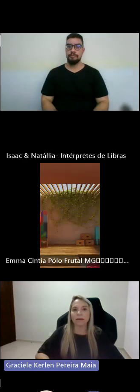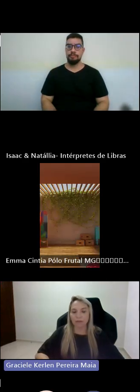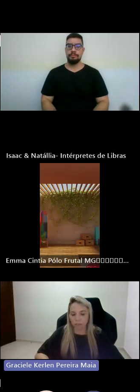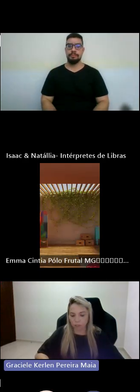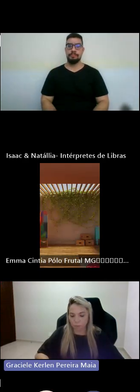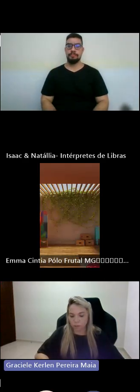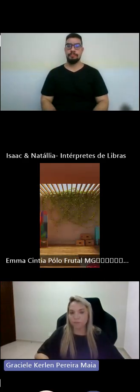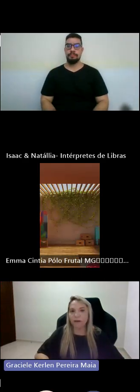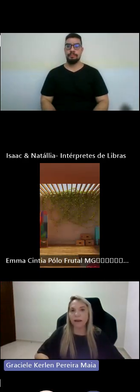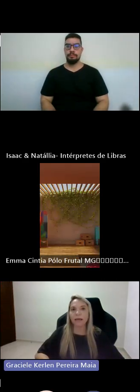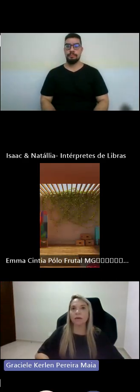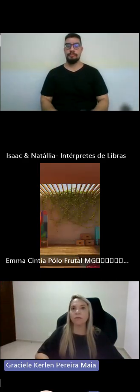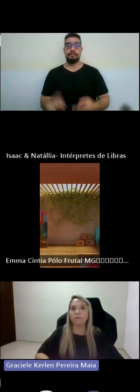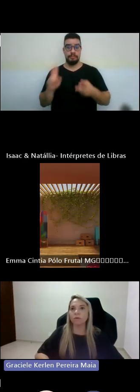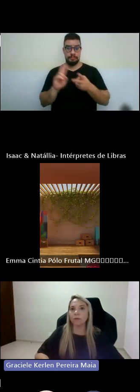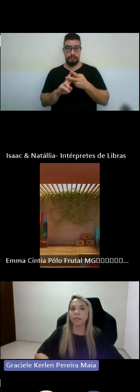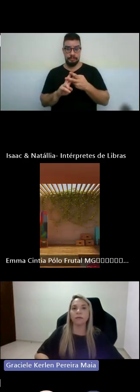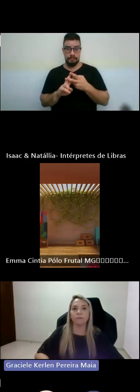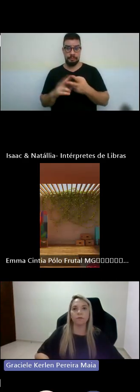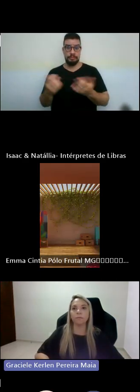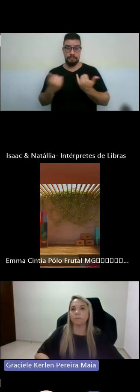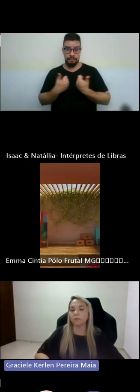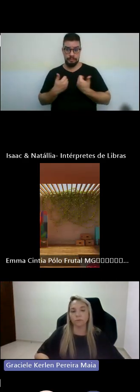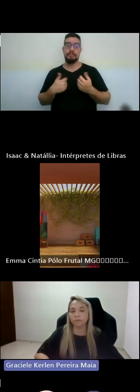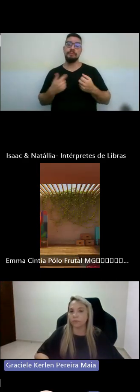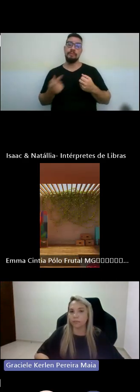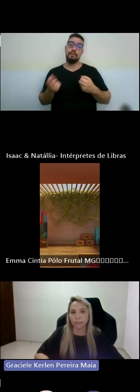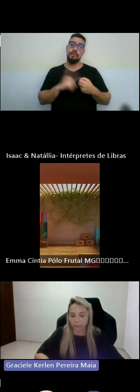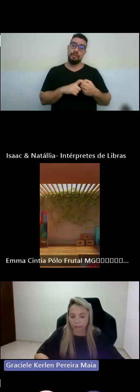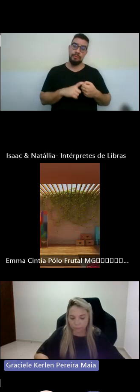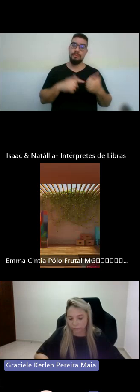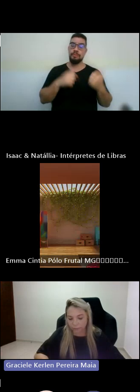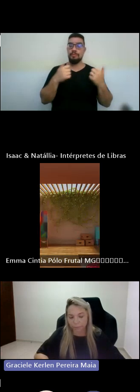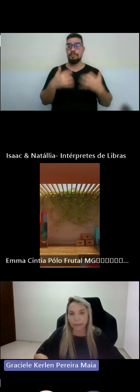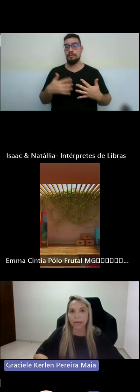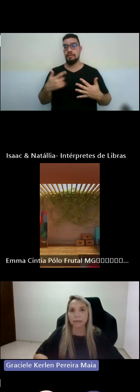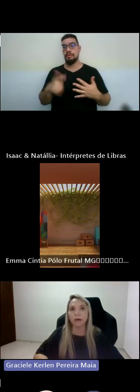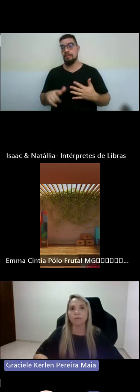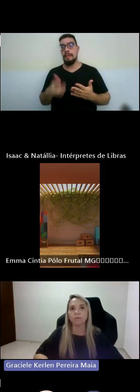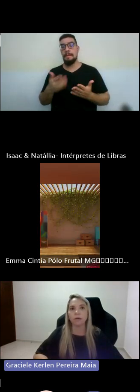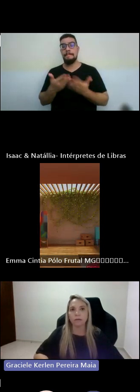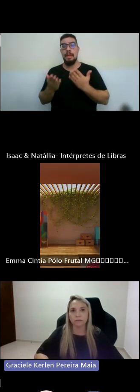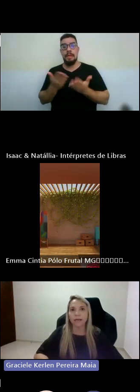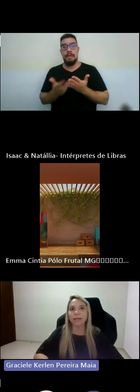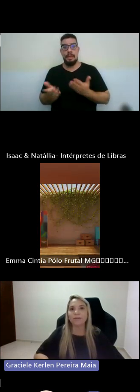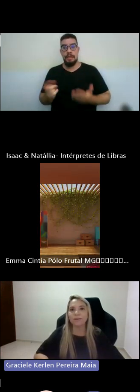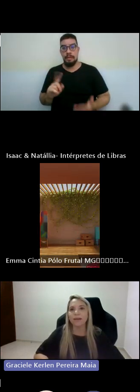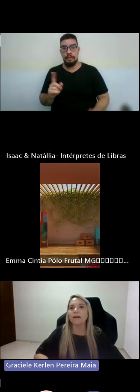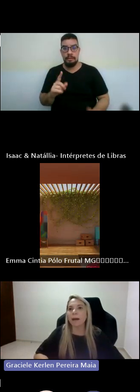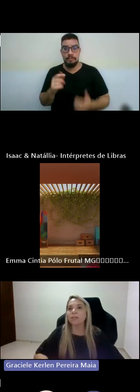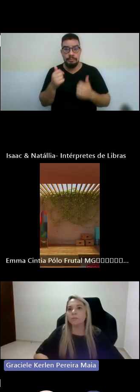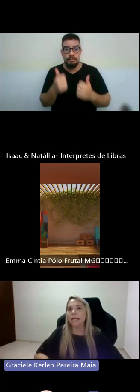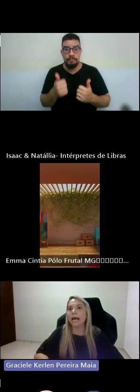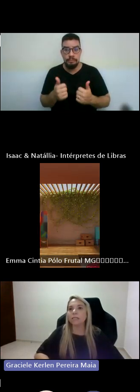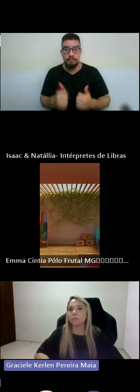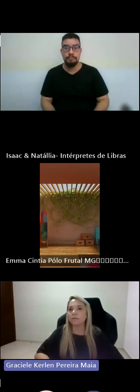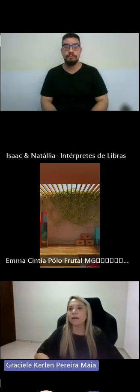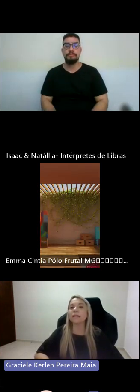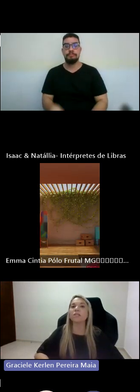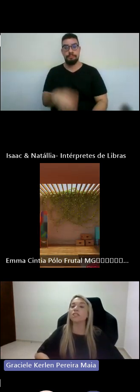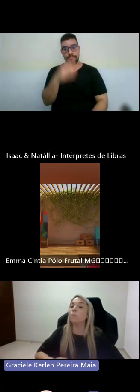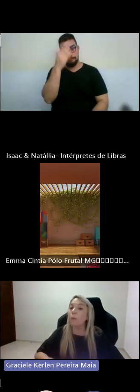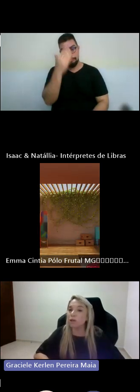Quando travar, a gente pode me falar que eu volto aqui, viu? Não fica sem pegar, não. Tá certo? Paty, obrigada